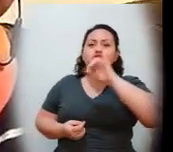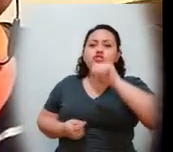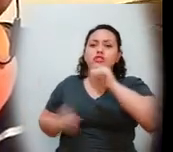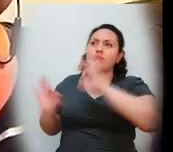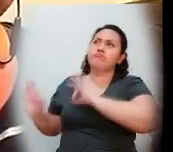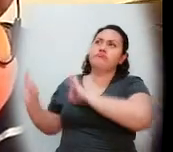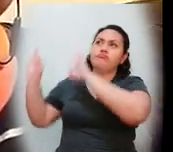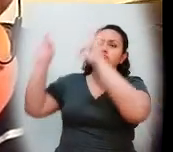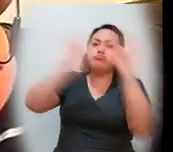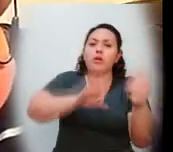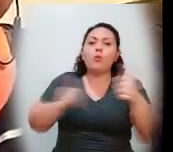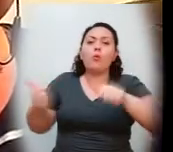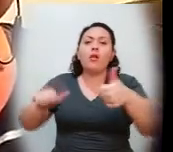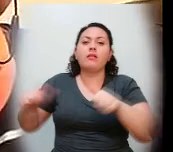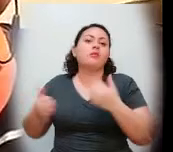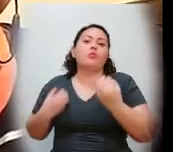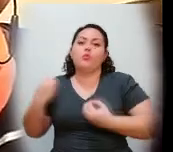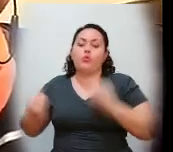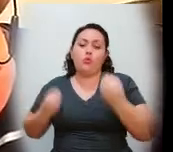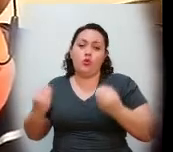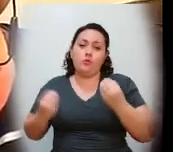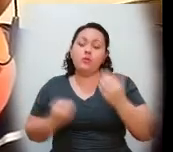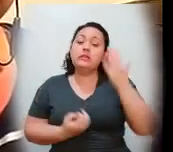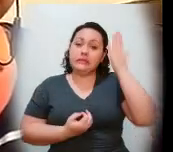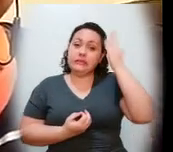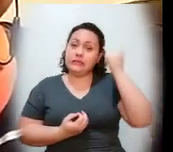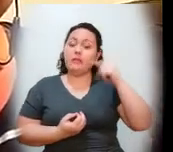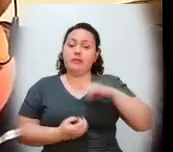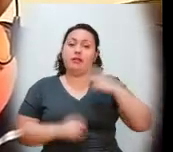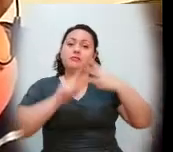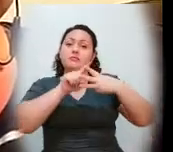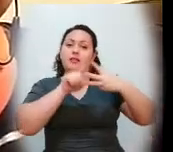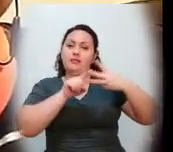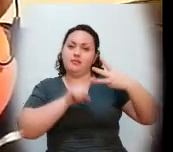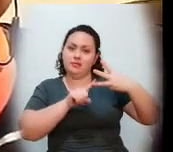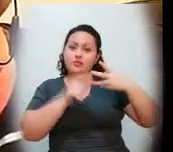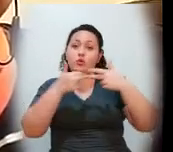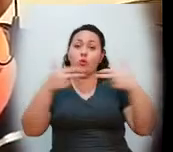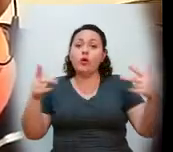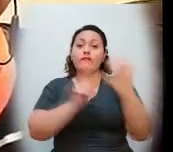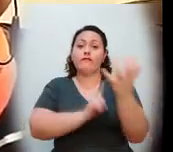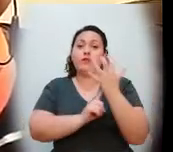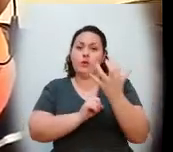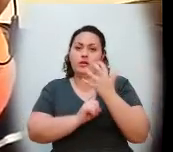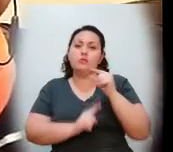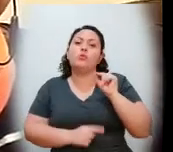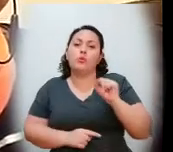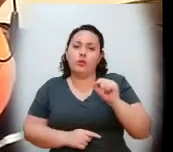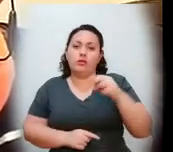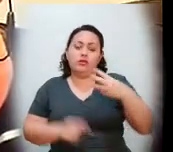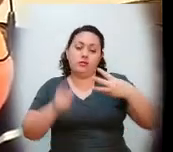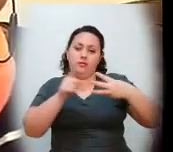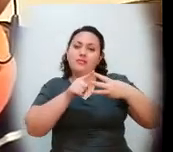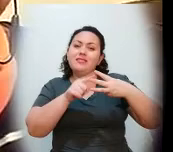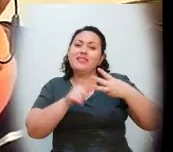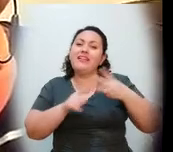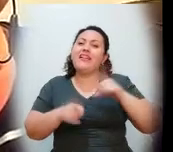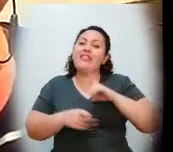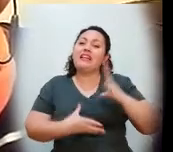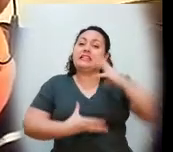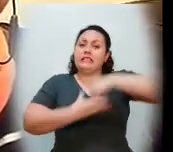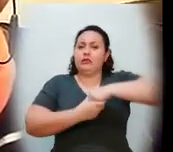do dia, né? Uhum. É, uma das coisas que sabem que existem 3 fatores, então, né, que são os fatores que são